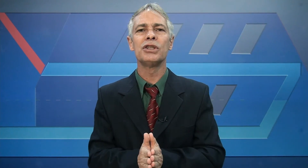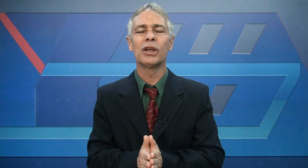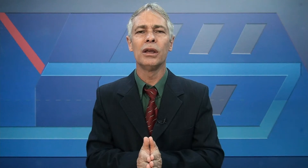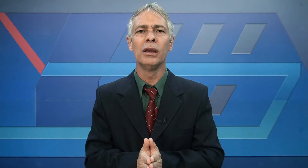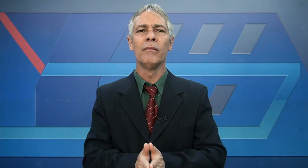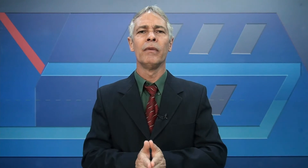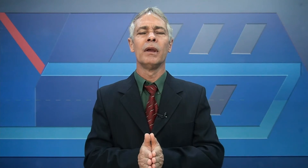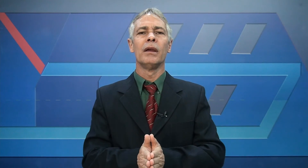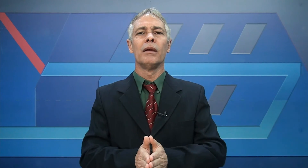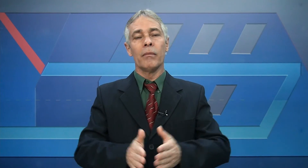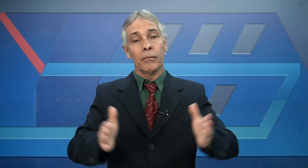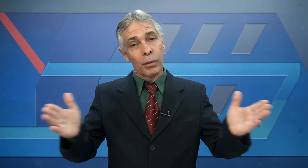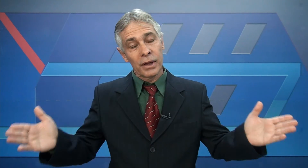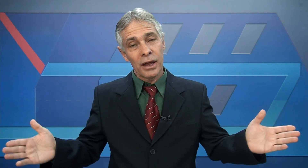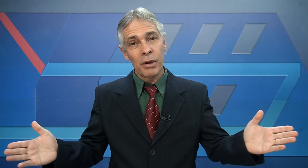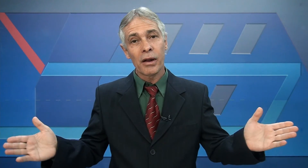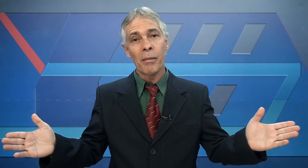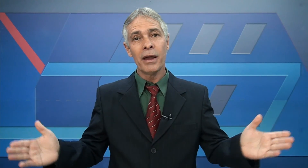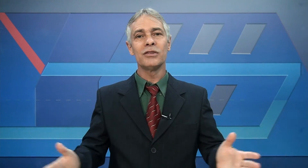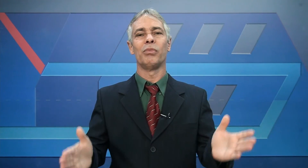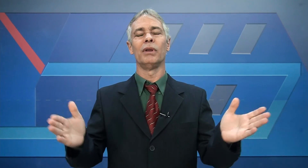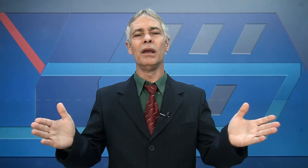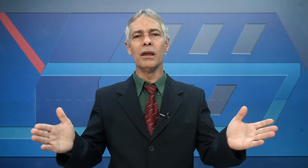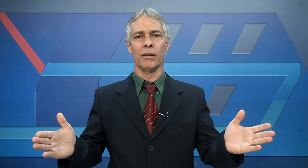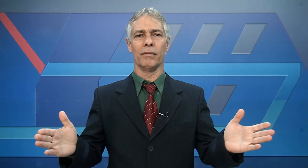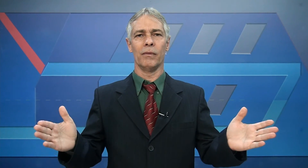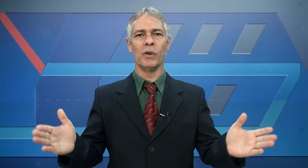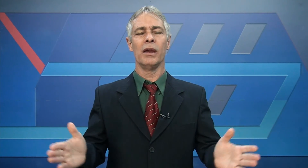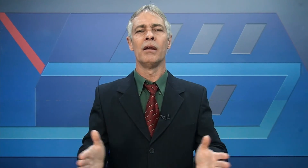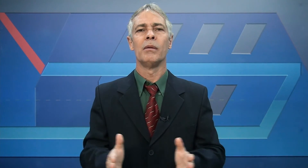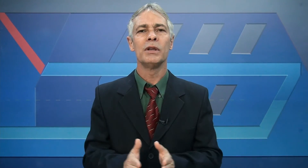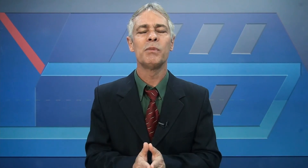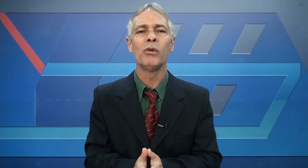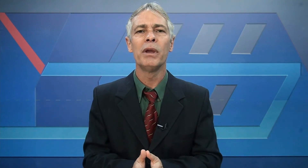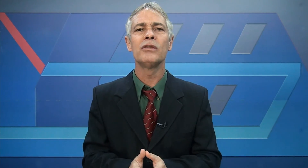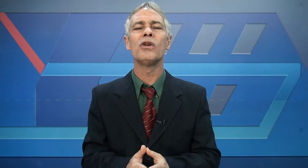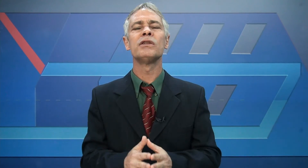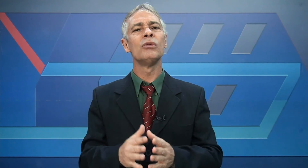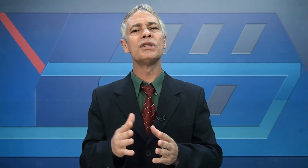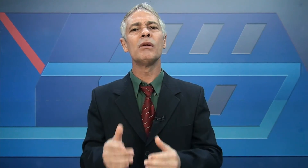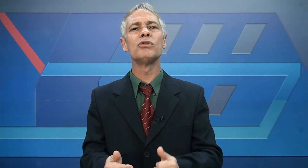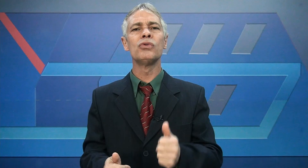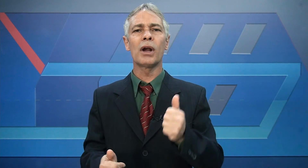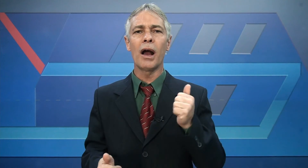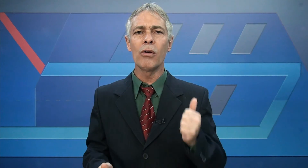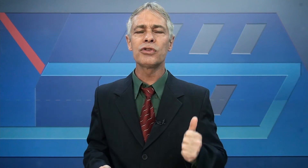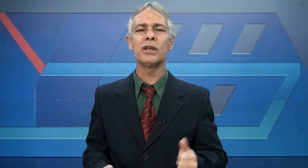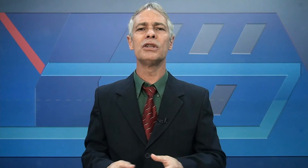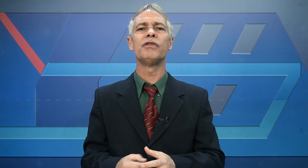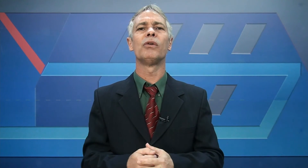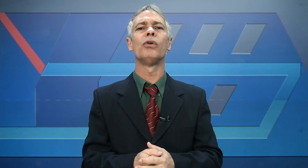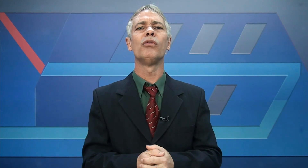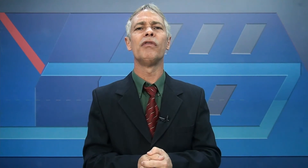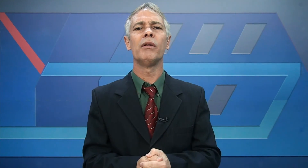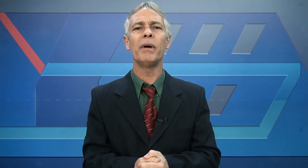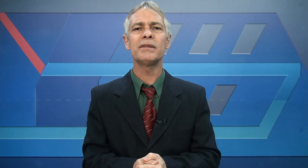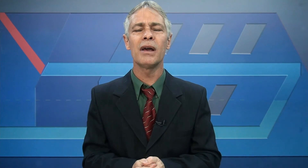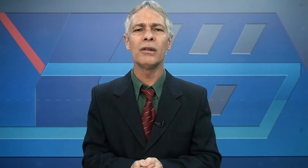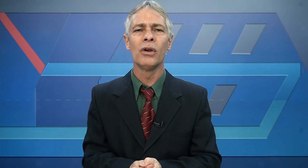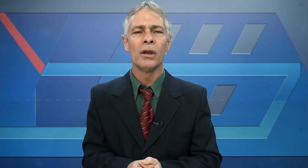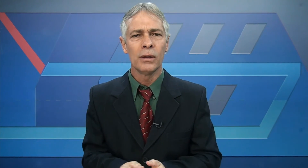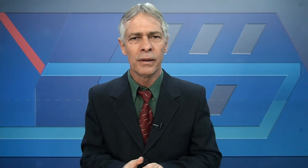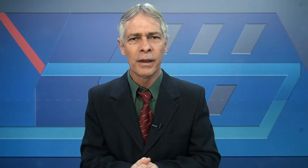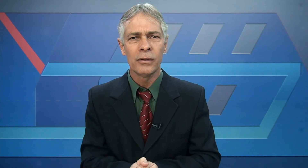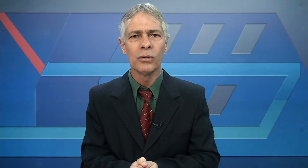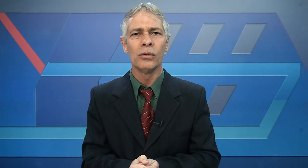para a gente aqui. Poderia melhorar mais? Poderia, né? Mas pelo menos nós não estamos no caos que a gente ficou no governo